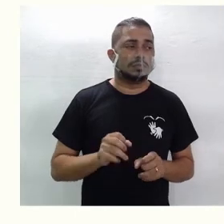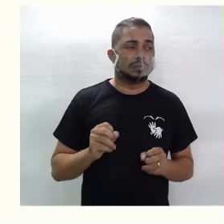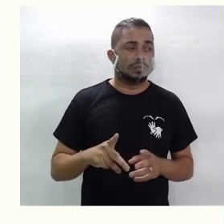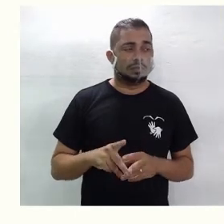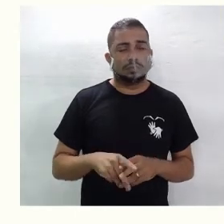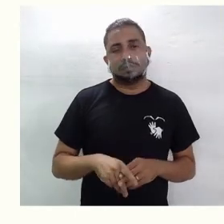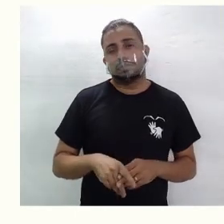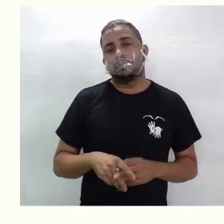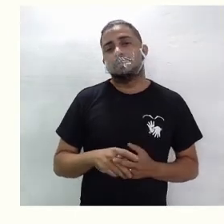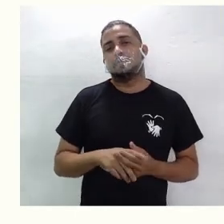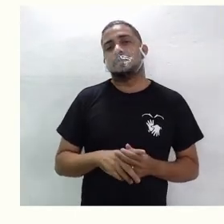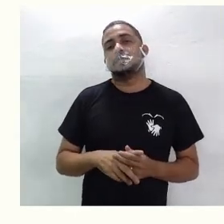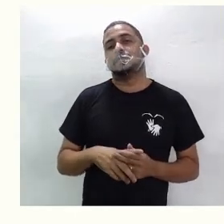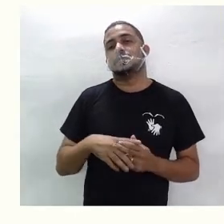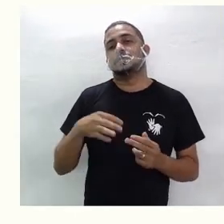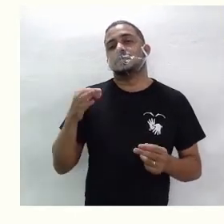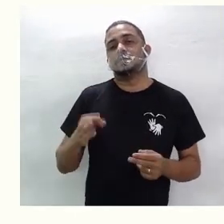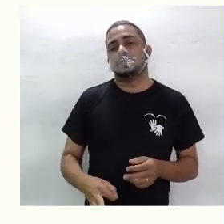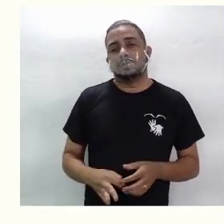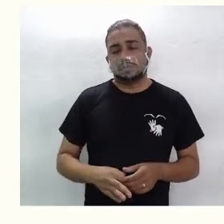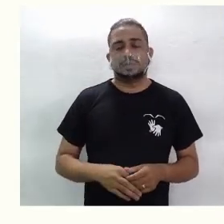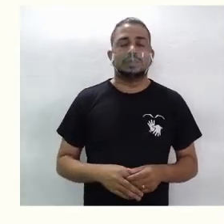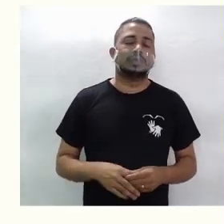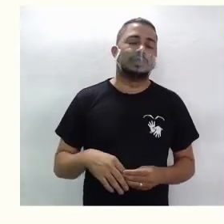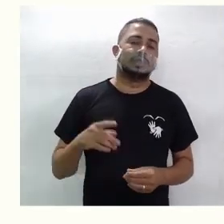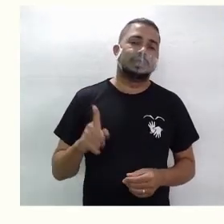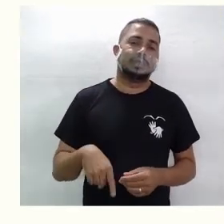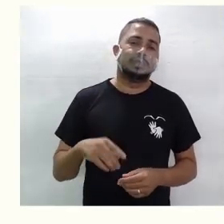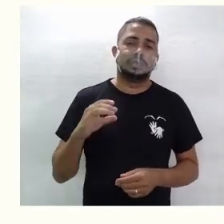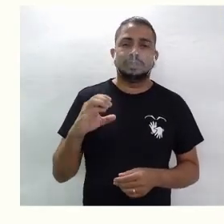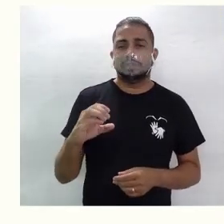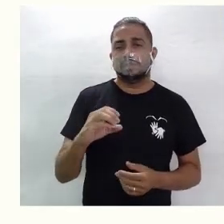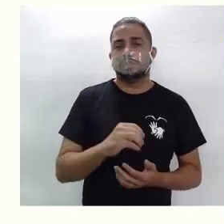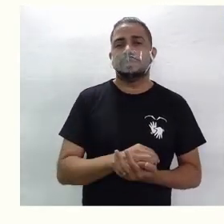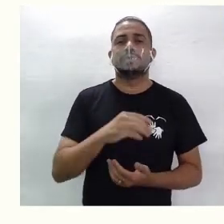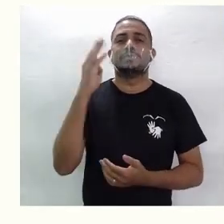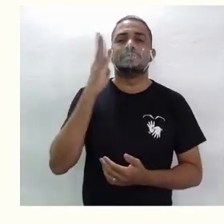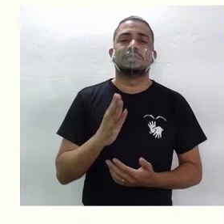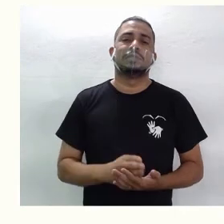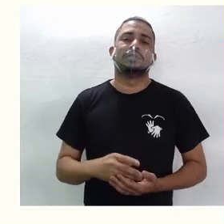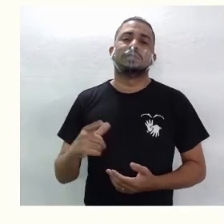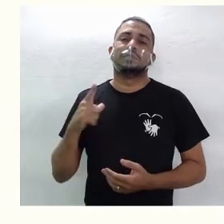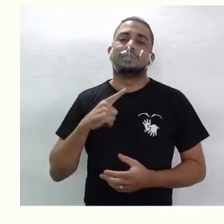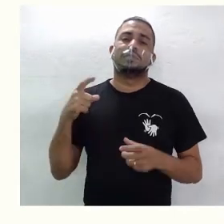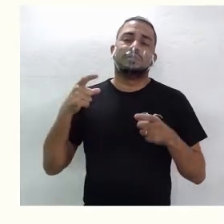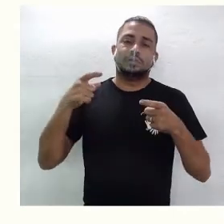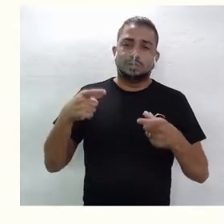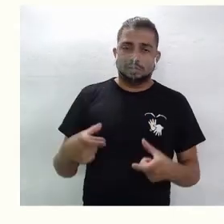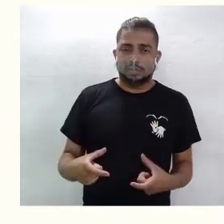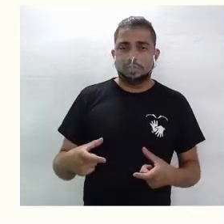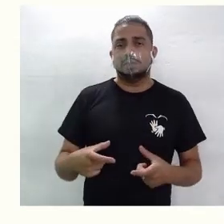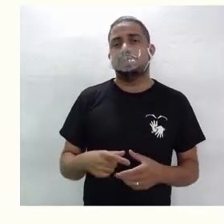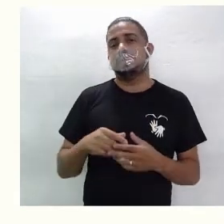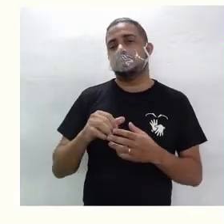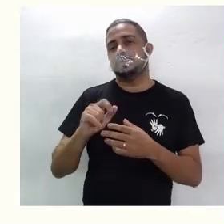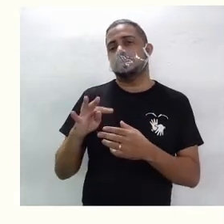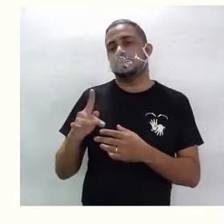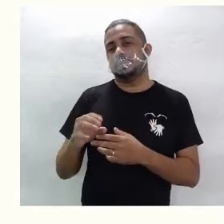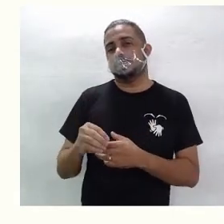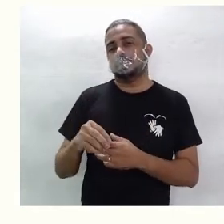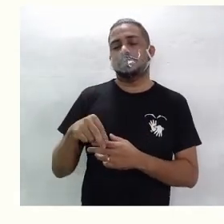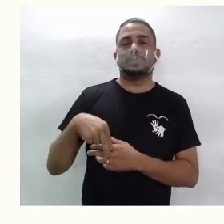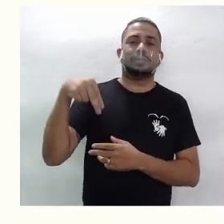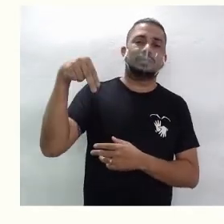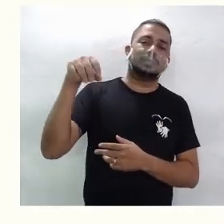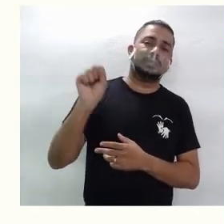alternativa correta é a alternativa C. O Brasil está localizado nos hemisférios norte,